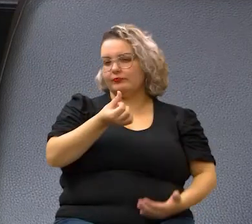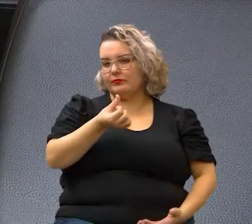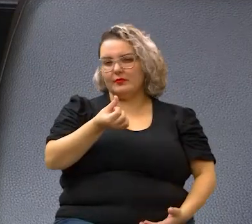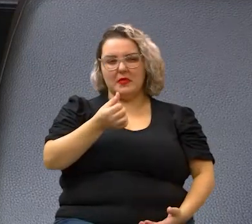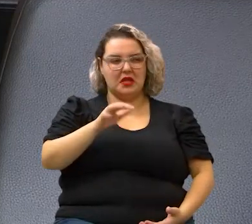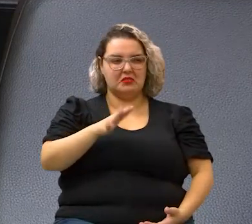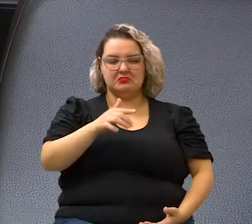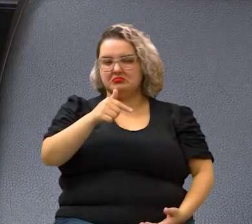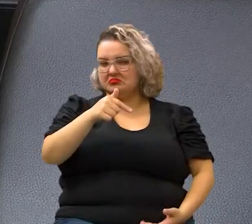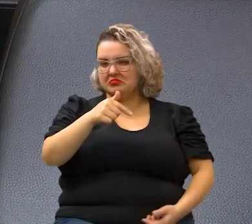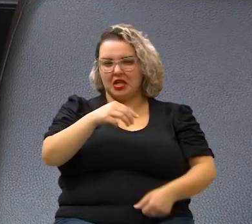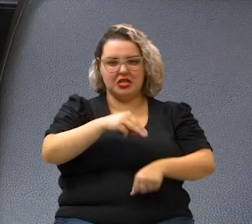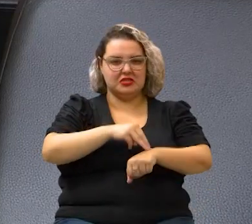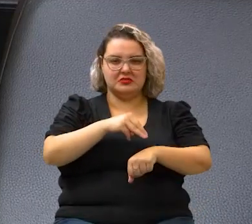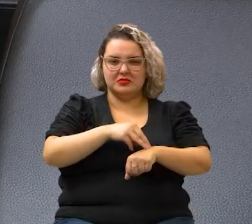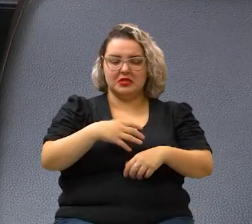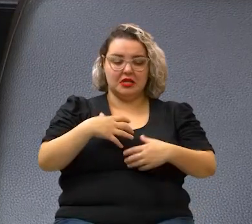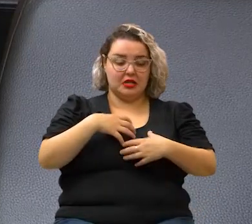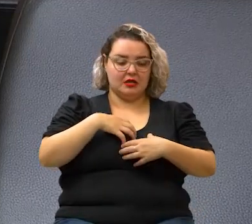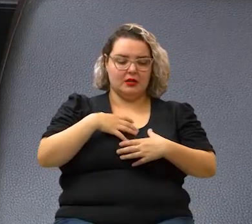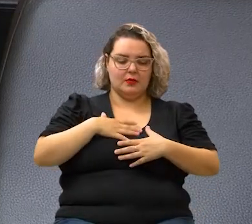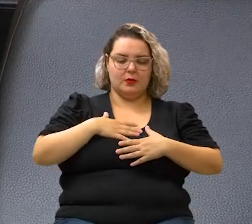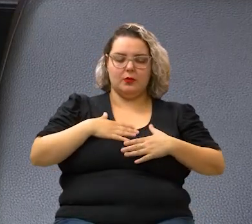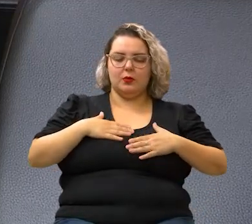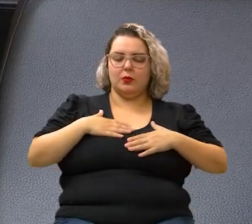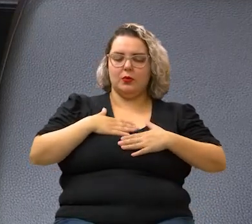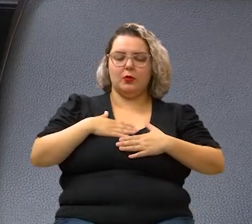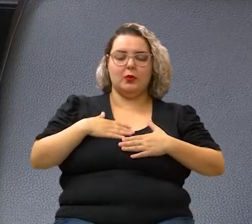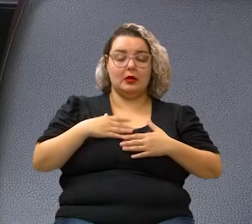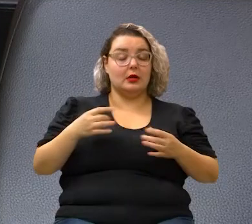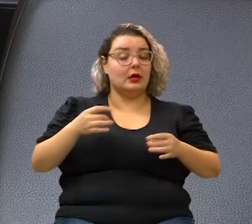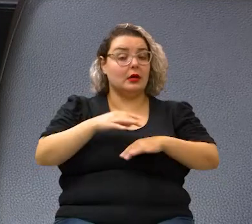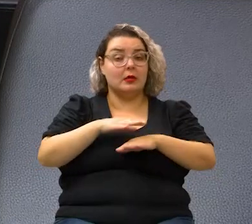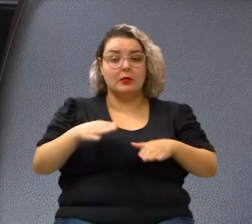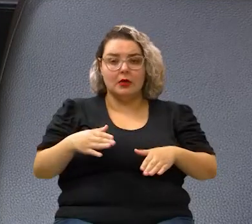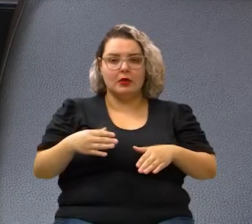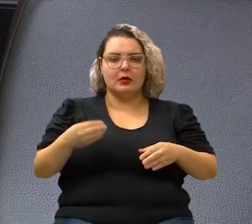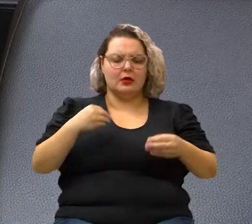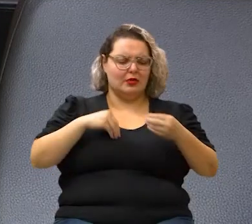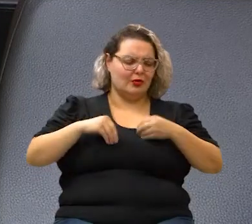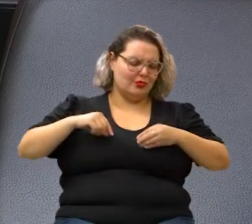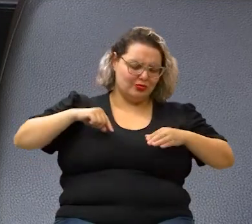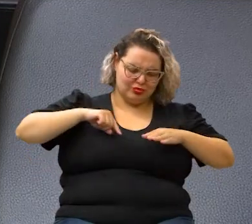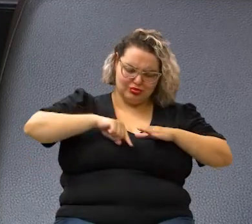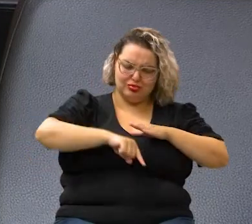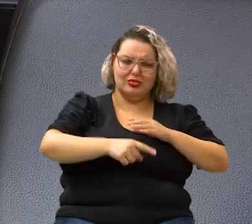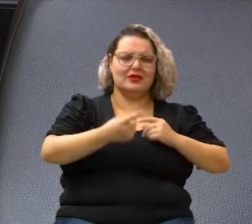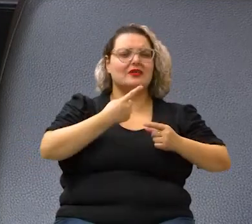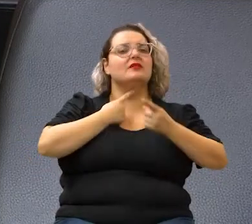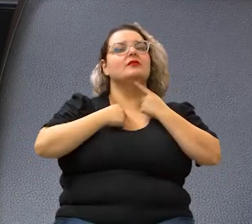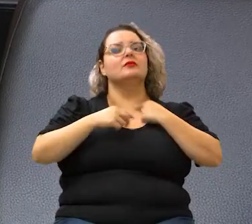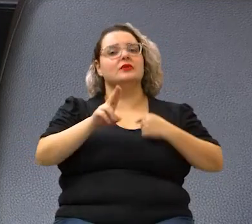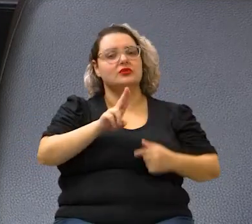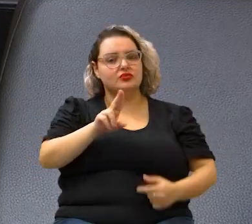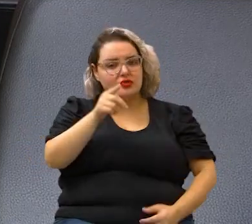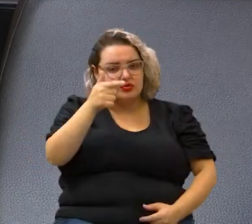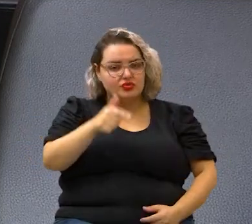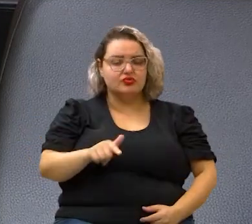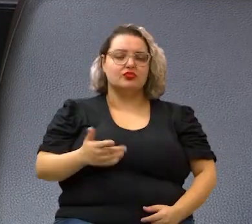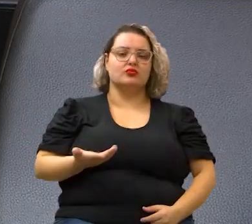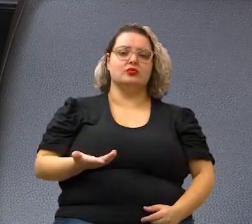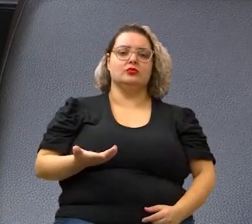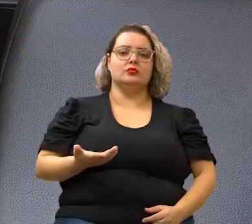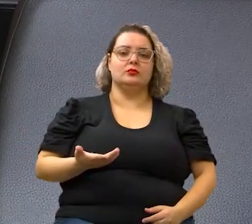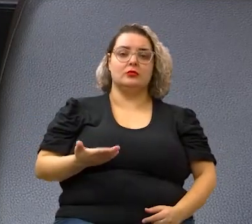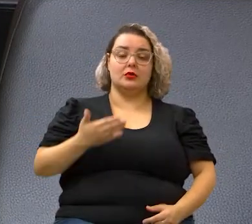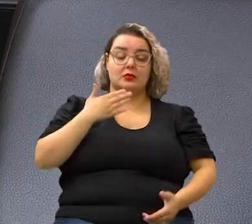ali de 6, 7 minutos, né? Aquela sensação de bem-estar, terminou o efeito, depressão profunda e vontade de usar